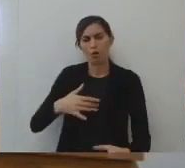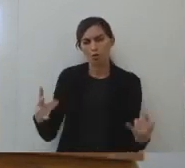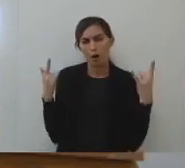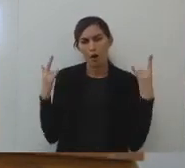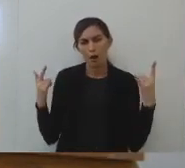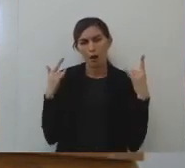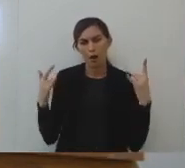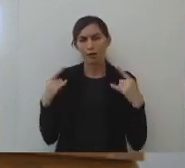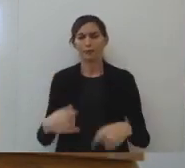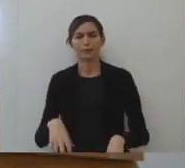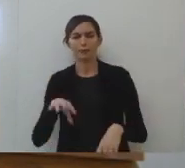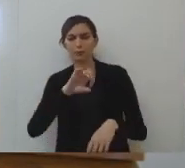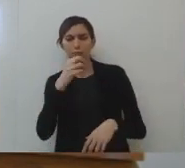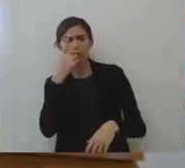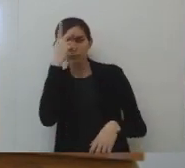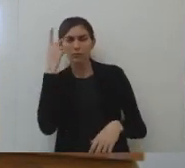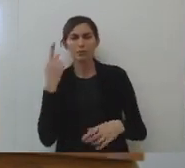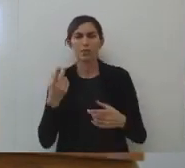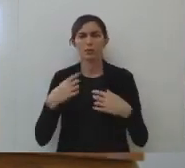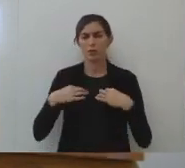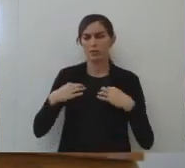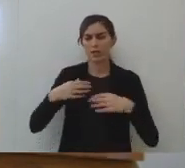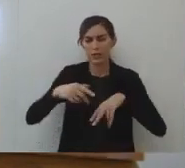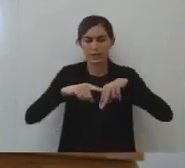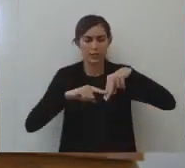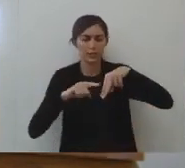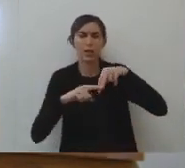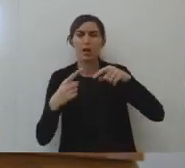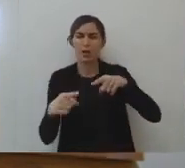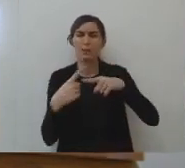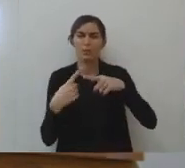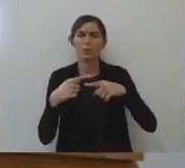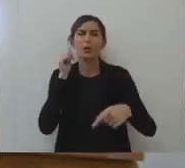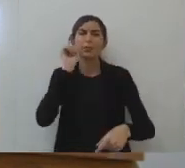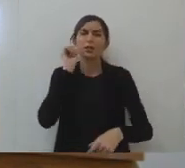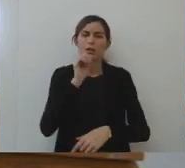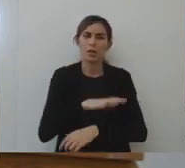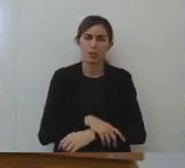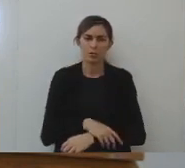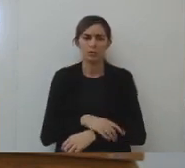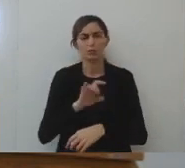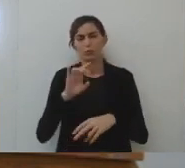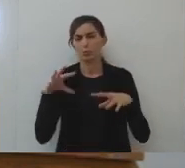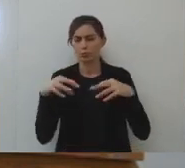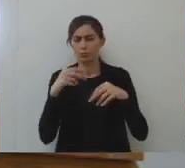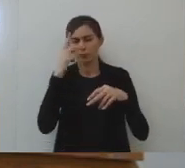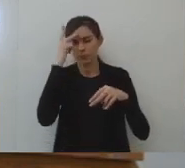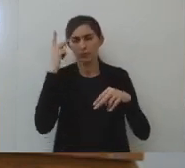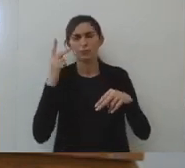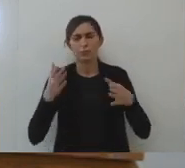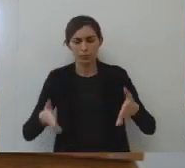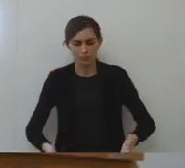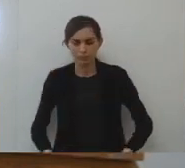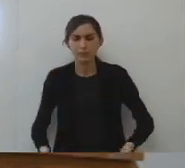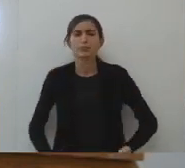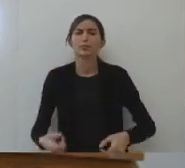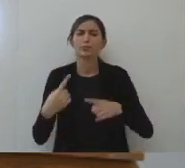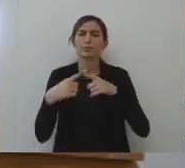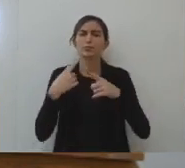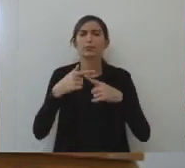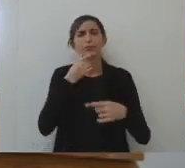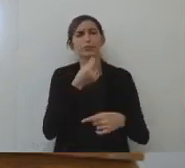rock. Todas as pessoas que vestem saia é porque são femininas. Todas as pessoas que vestem calça é porque